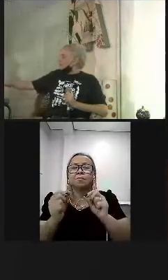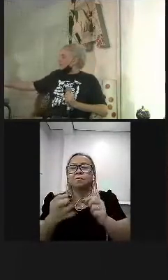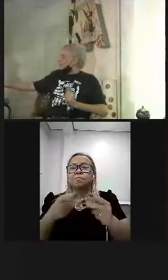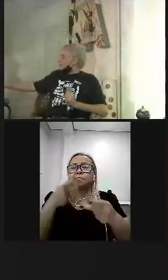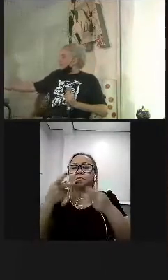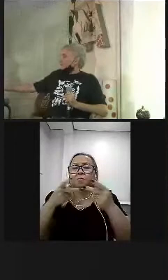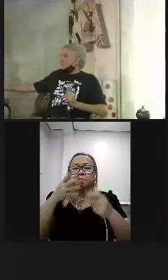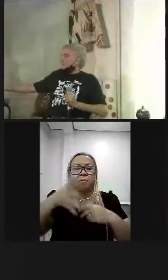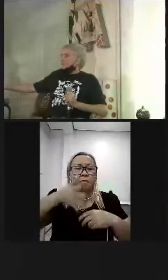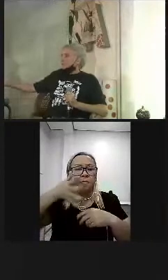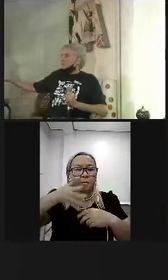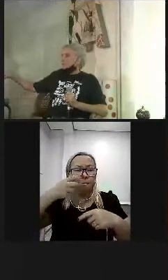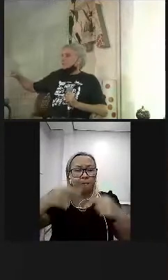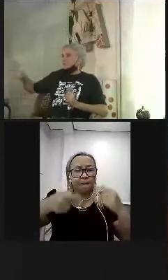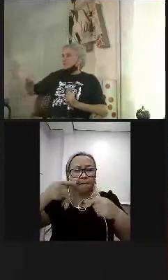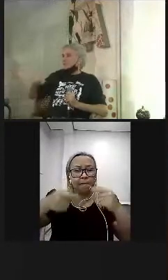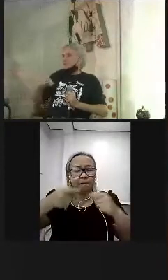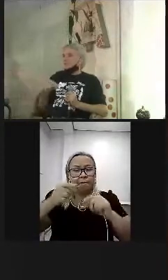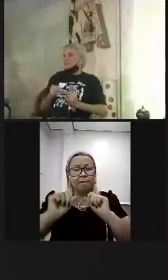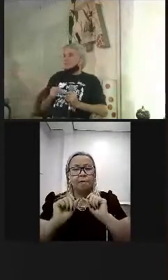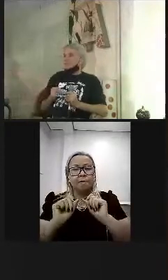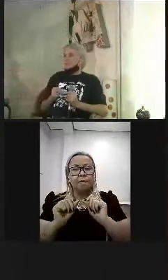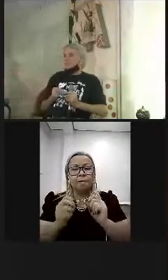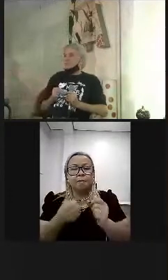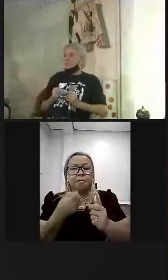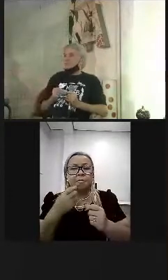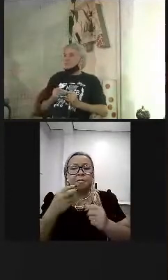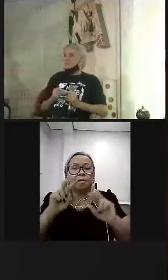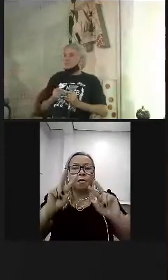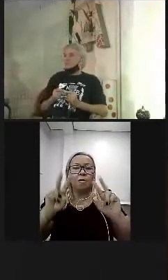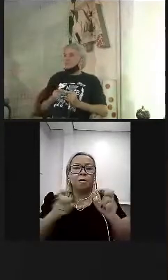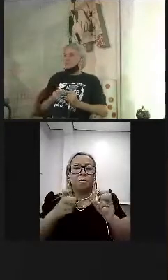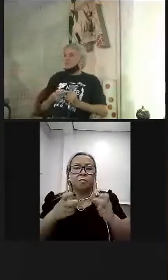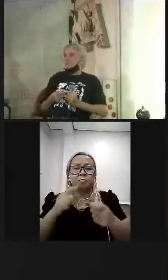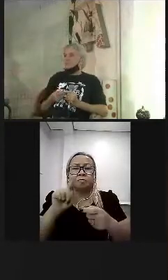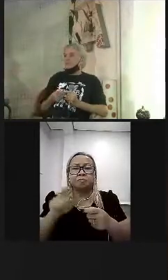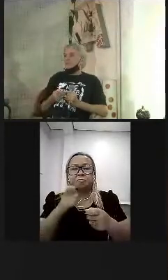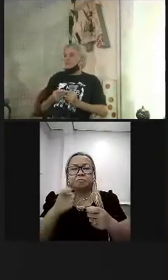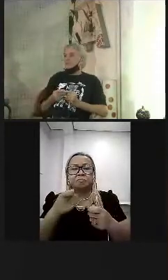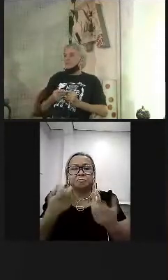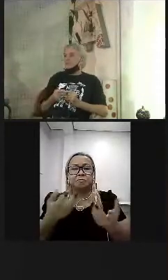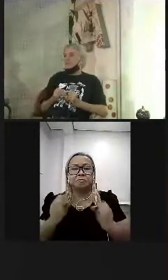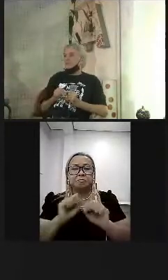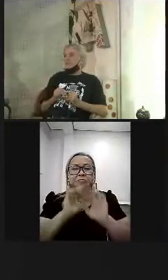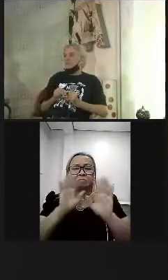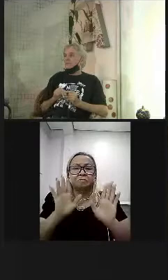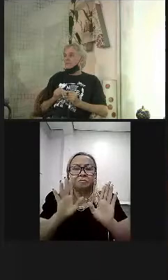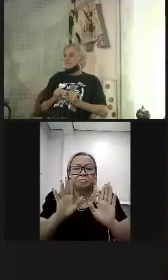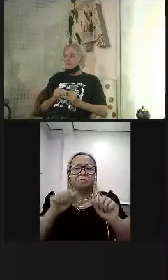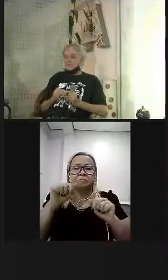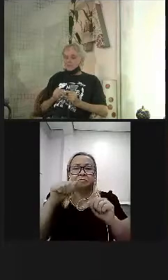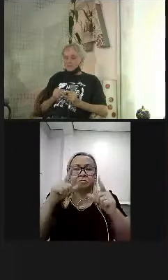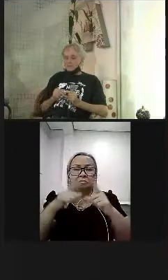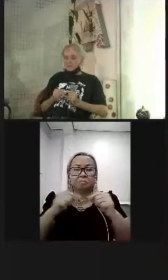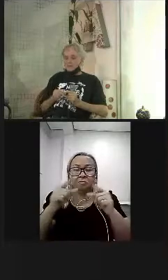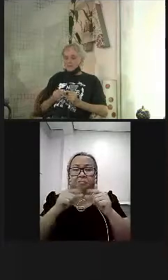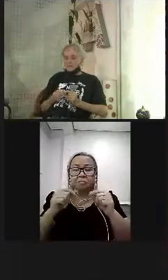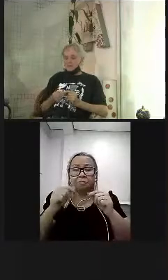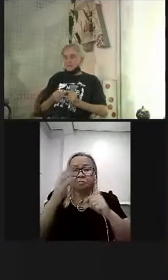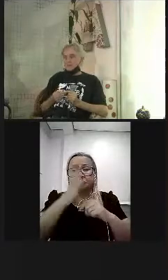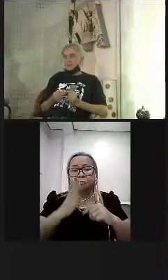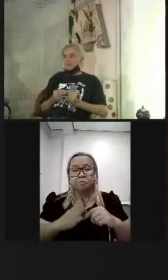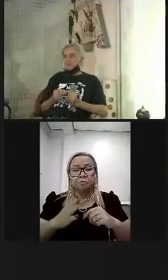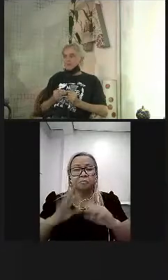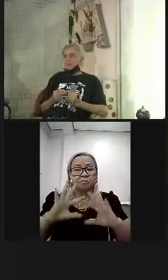discussão. Se bem que, como o tema ele é redundante, eu acho que a essa altura no Brasil todo mundo sabe mais ou menos o que se